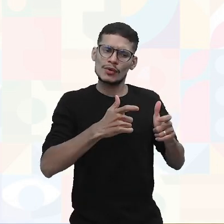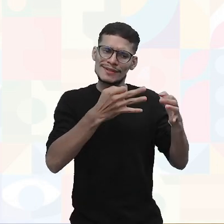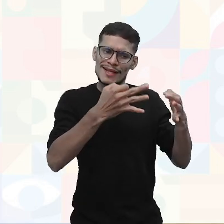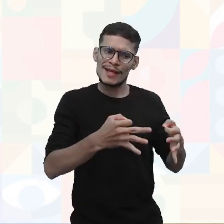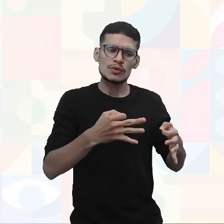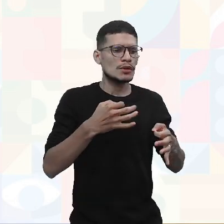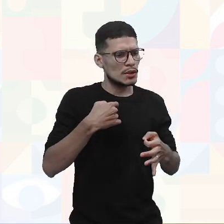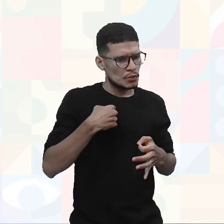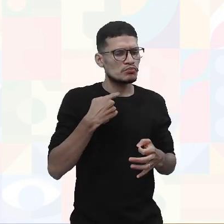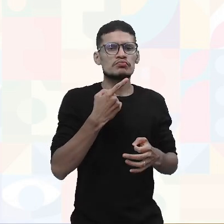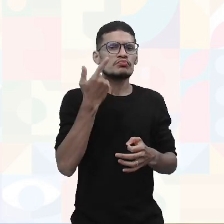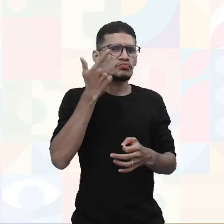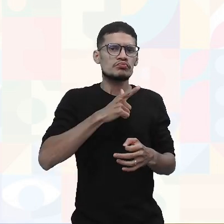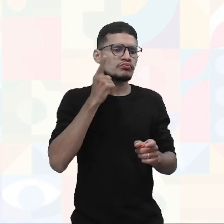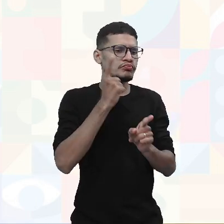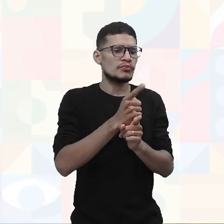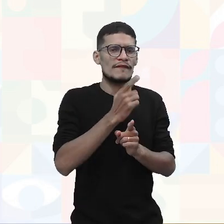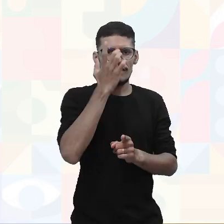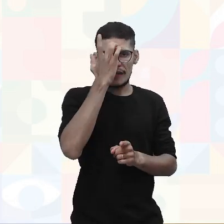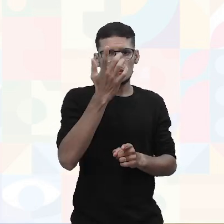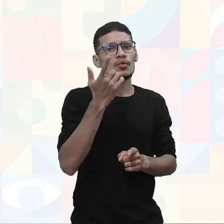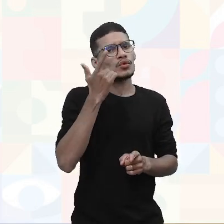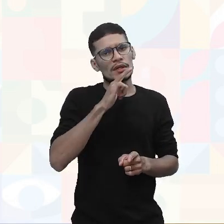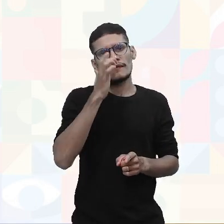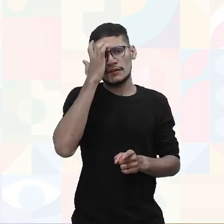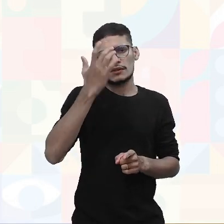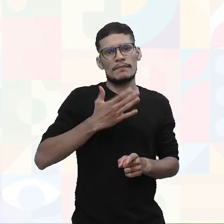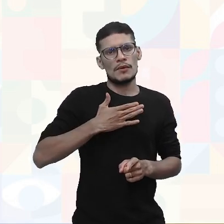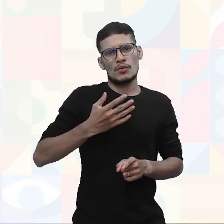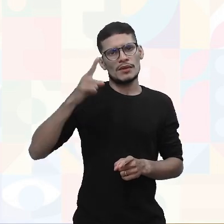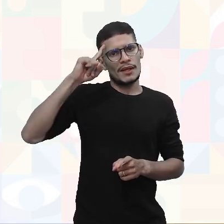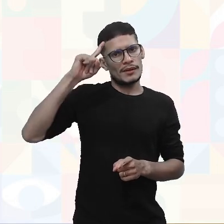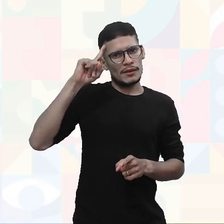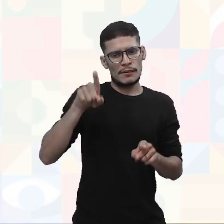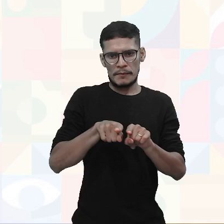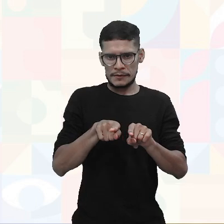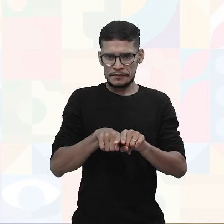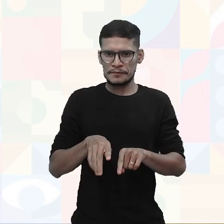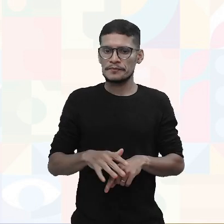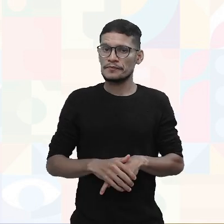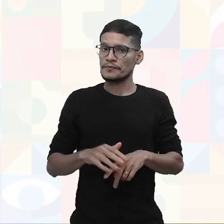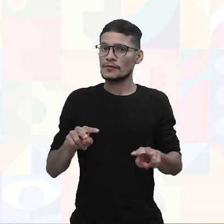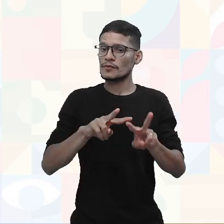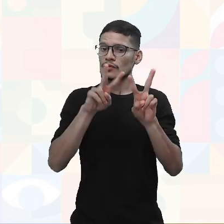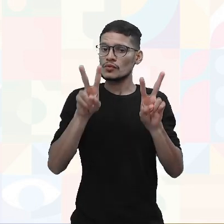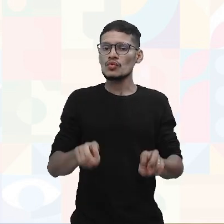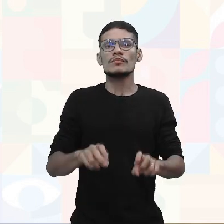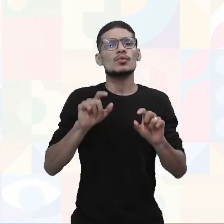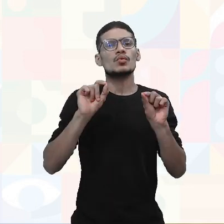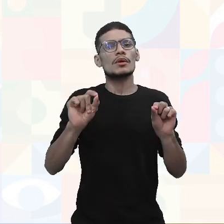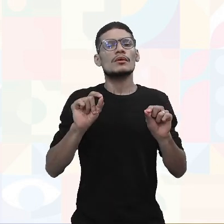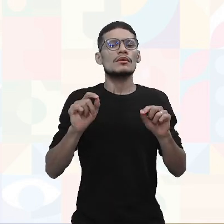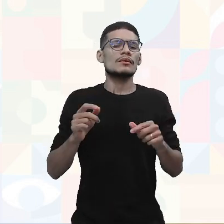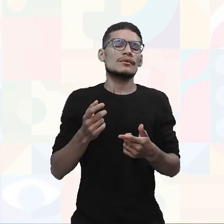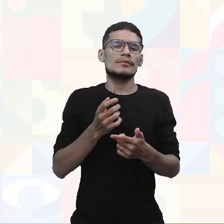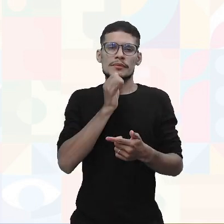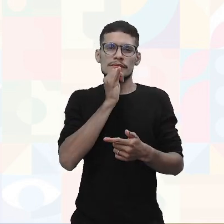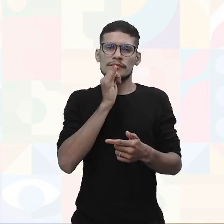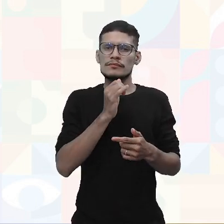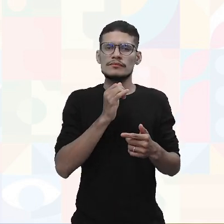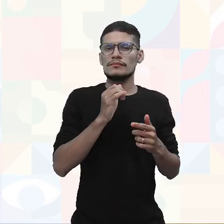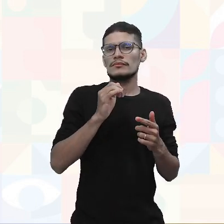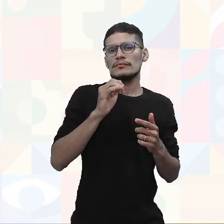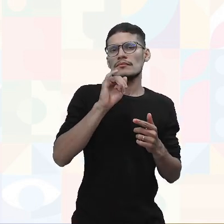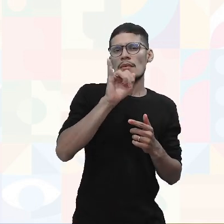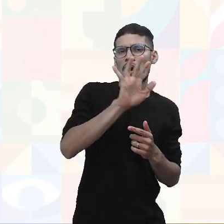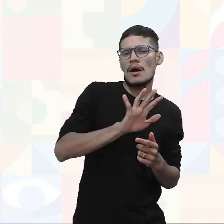mais fácil eu achar, isso aí vai facilitar no meu dia a dia também. Sobre ainda essa questão dessas instalações, a